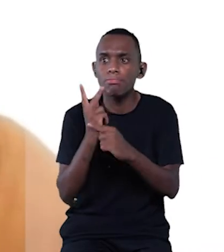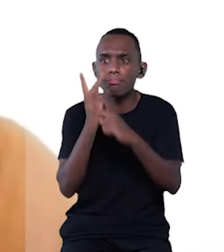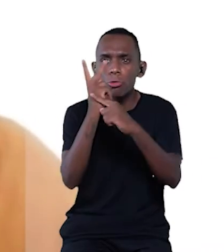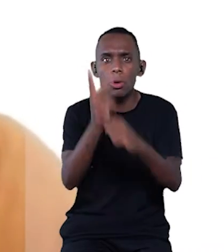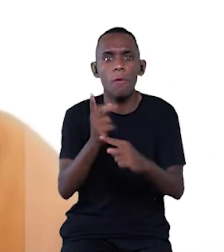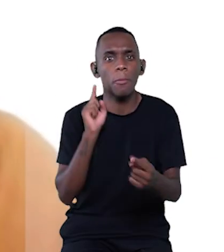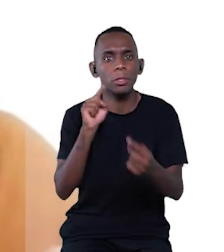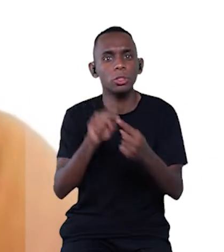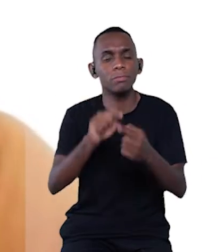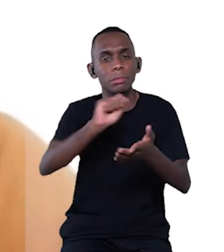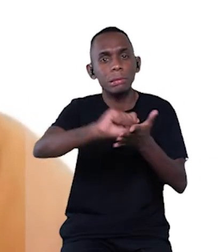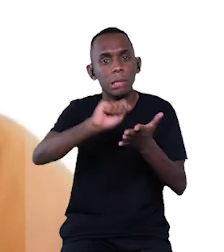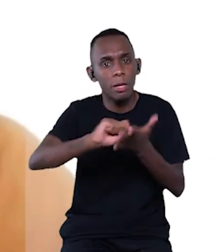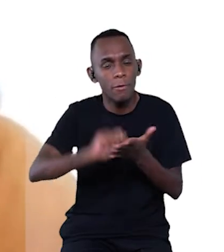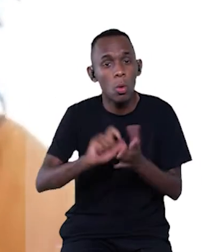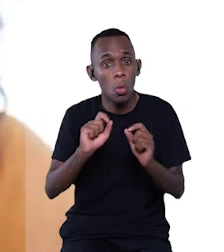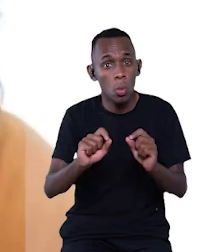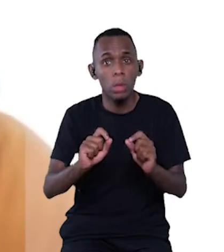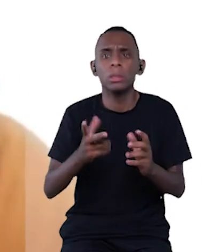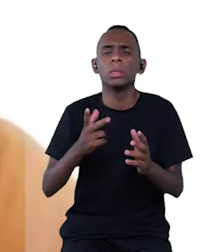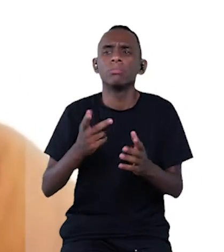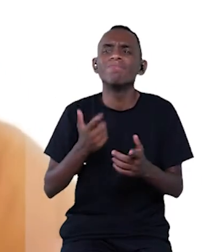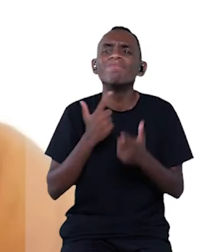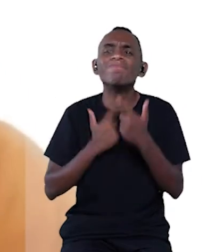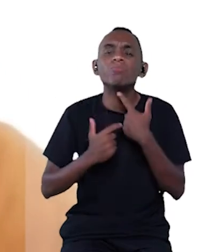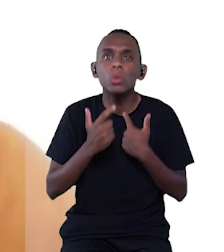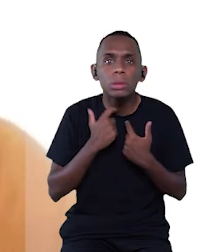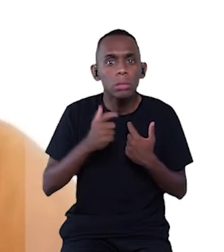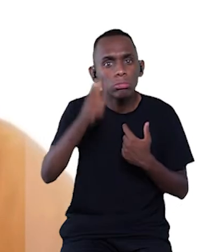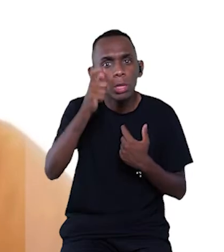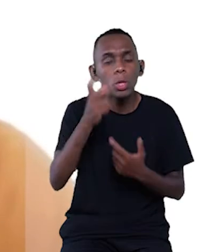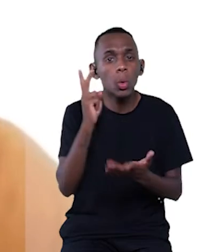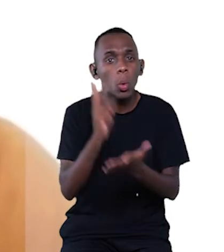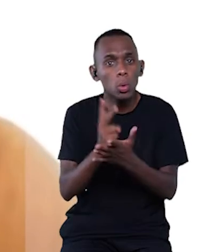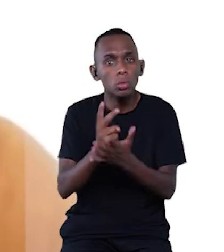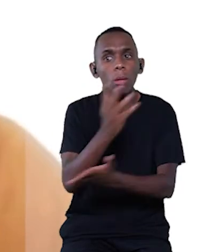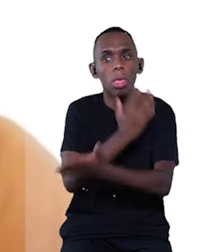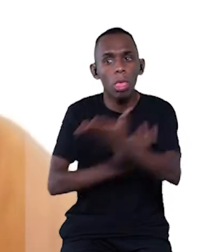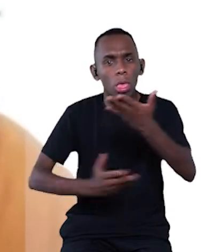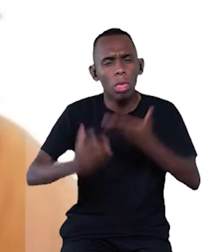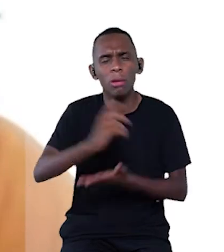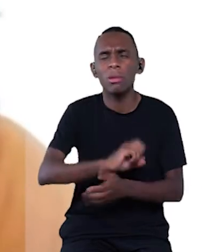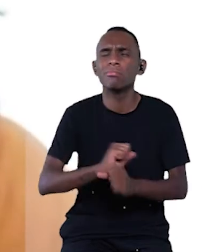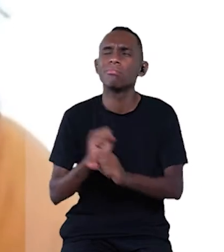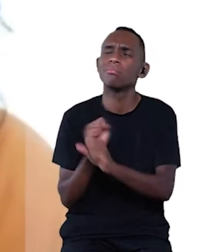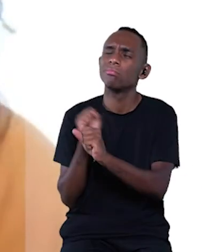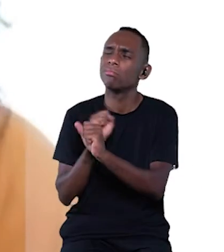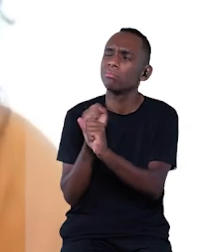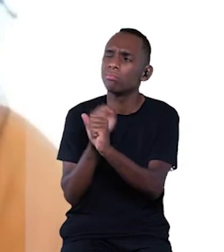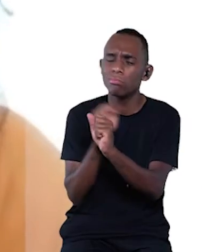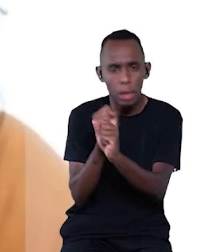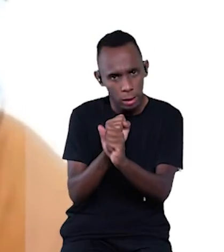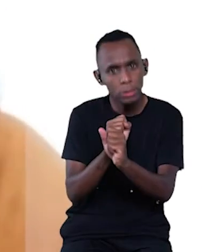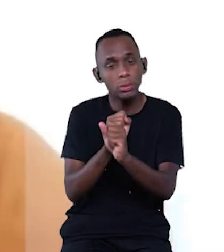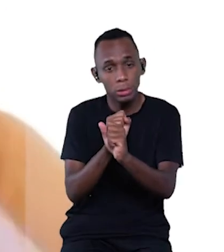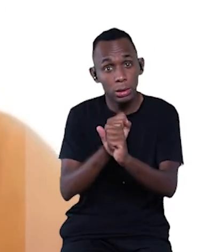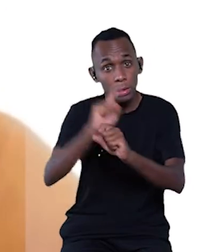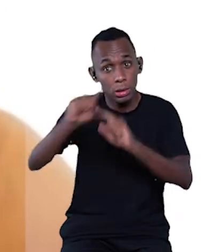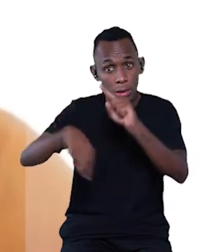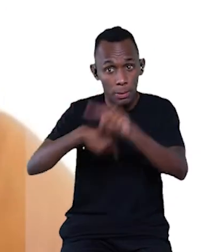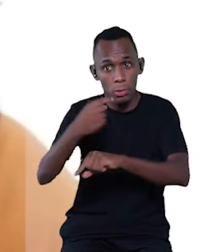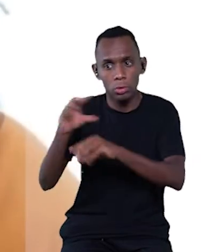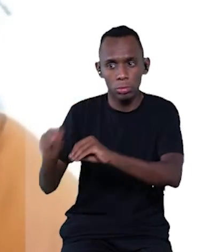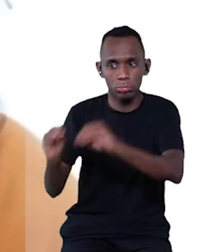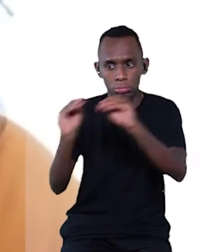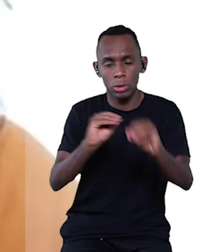da escrita, manter esse interesse para a troca sempre continuar. E foram anos escrevendo, até, na verdade, depois que eu saí